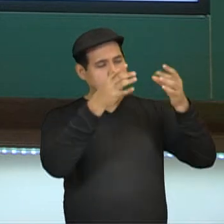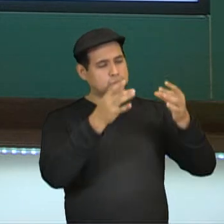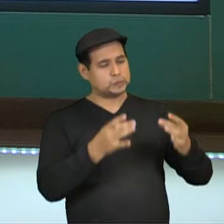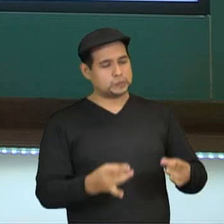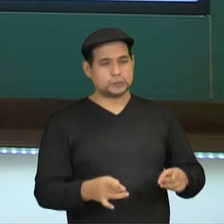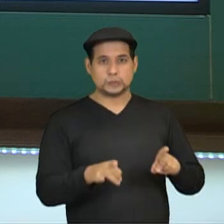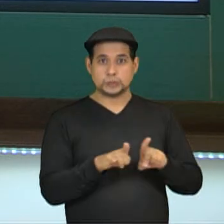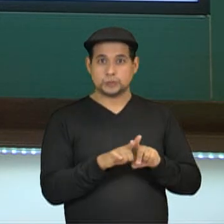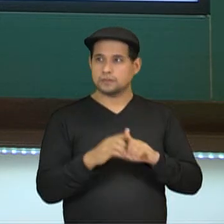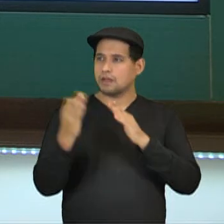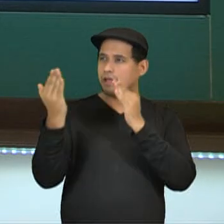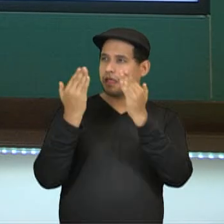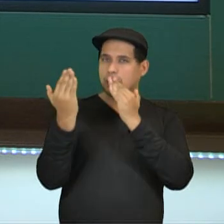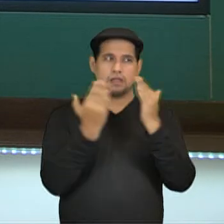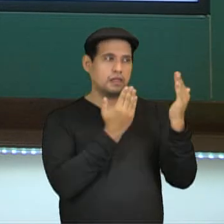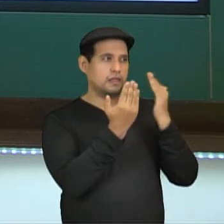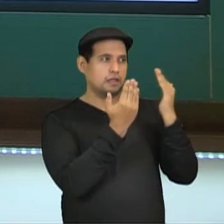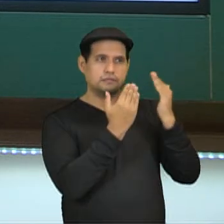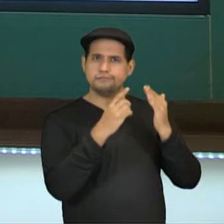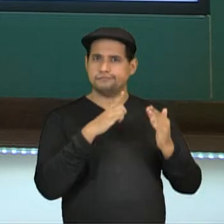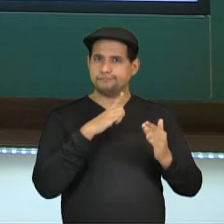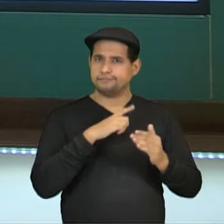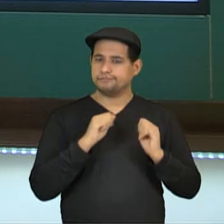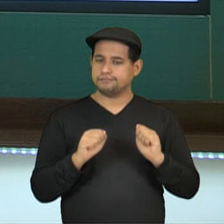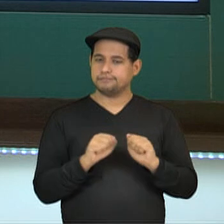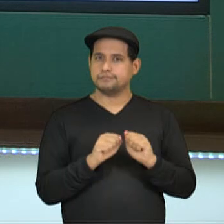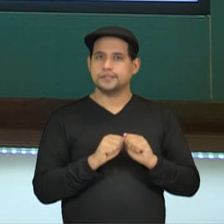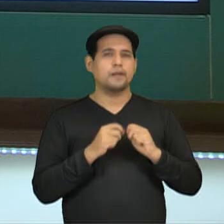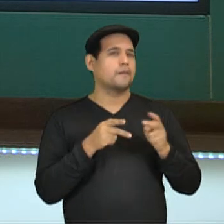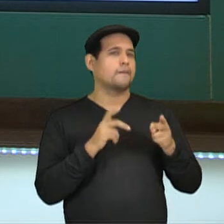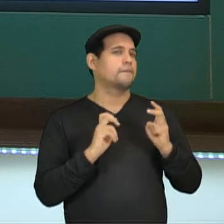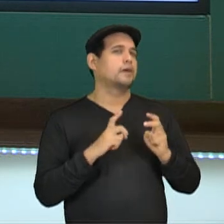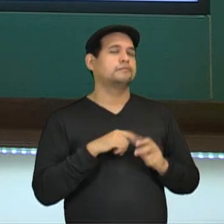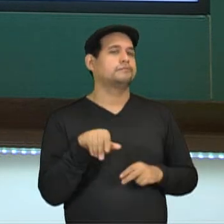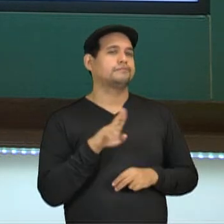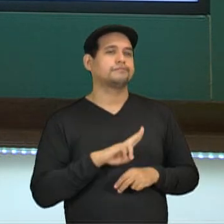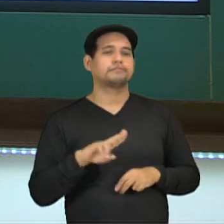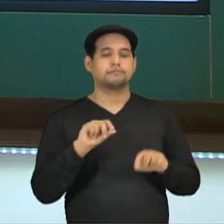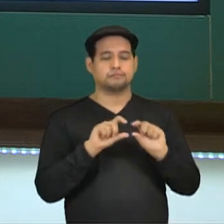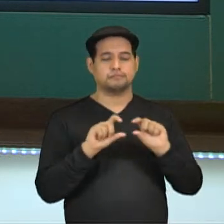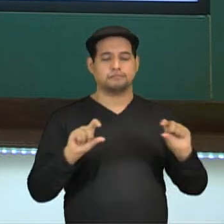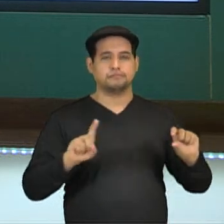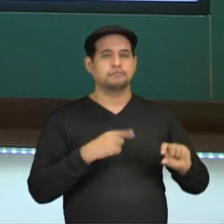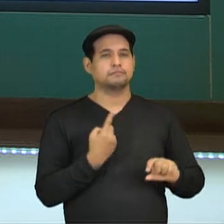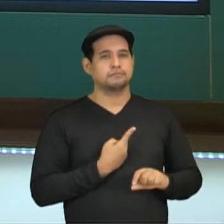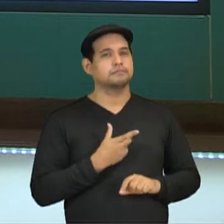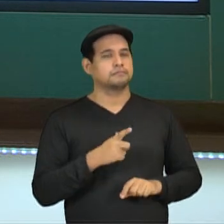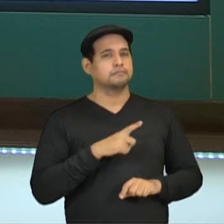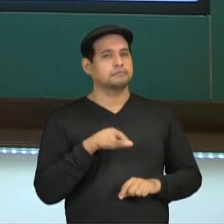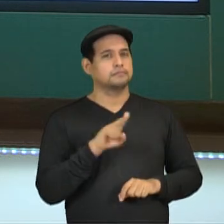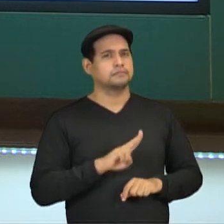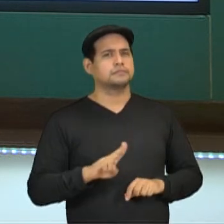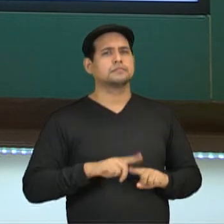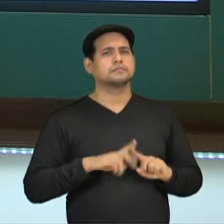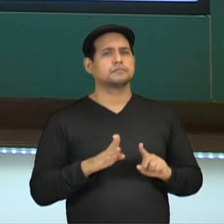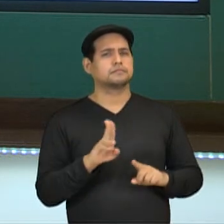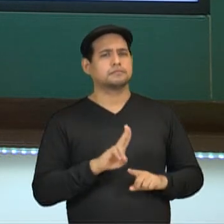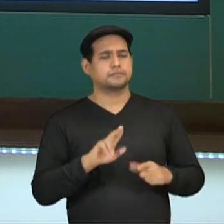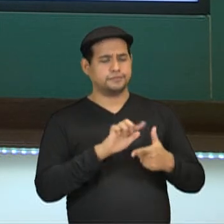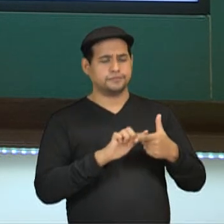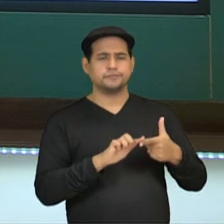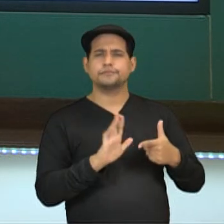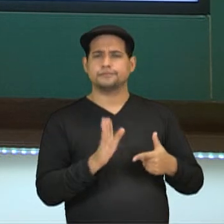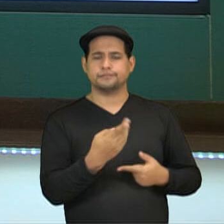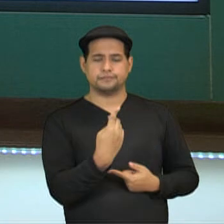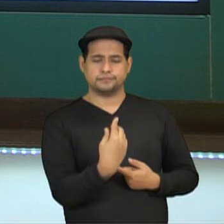e analise se a equação abaixo tem solução. Então, repare que eu peguei a mesma equação que a gente está trabalhando, mas eu já peguei ela dividida